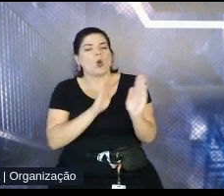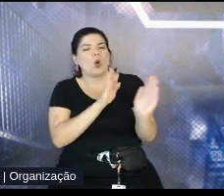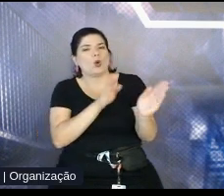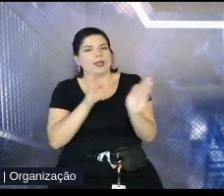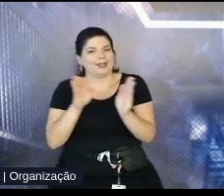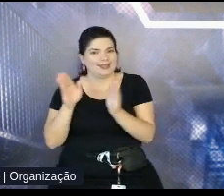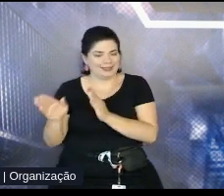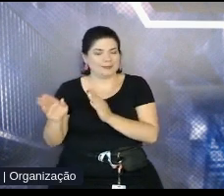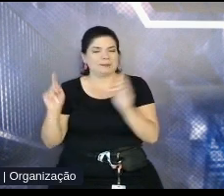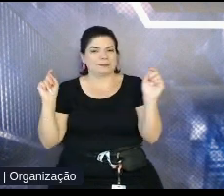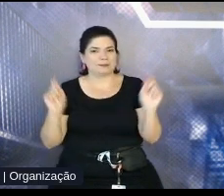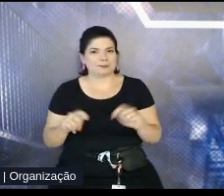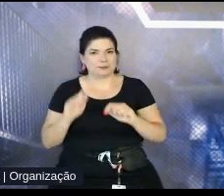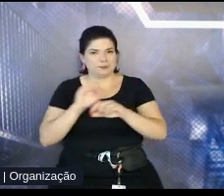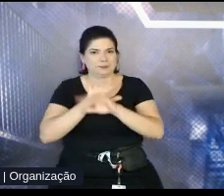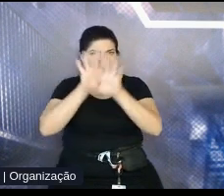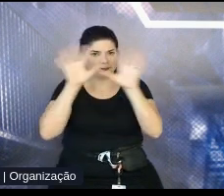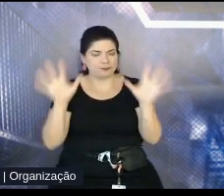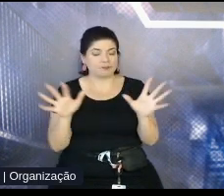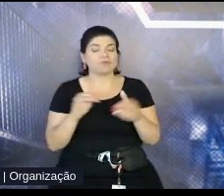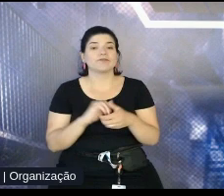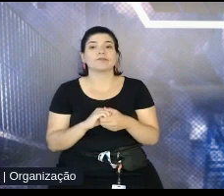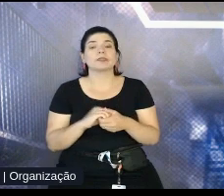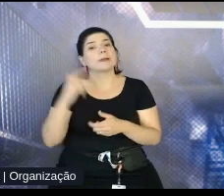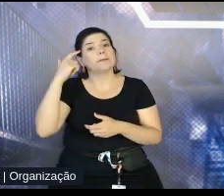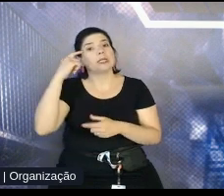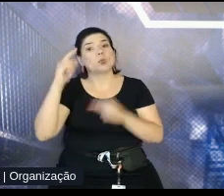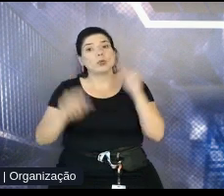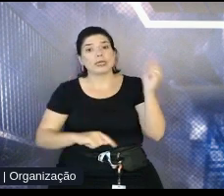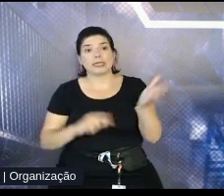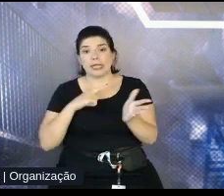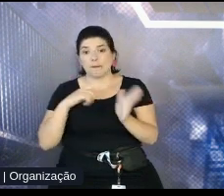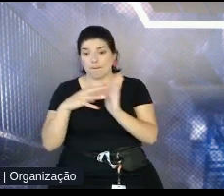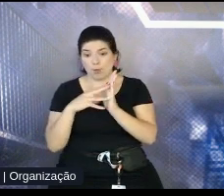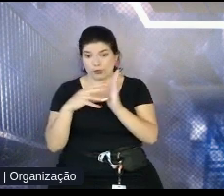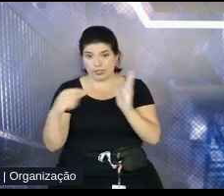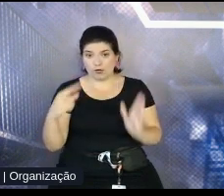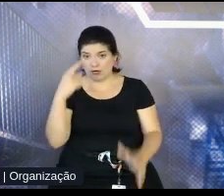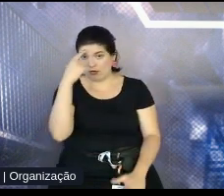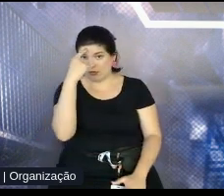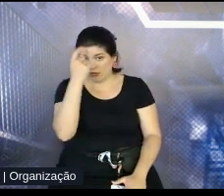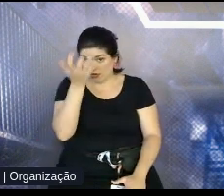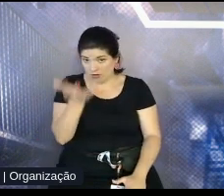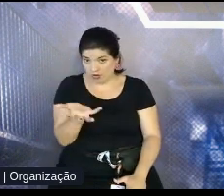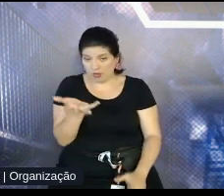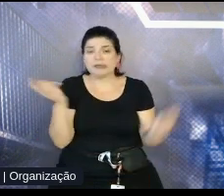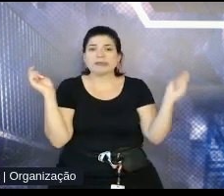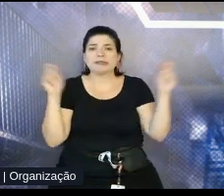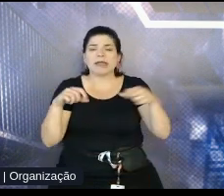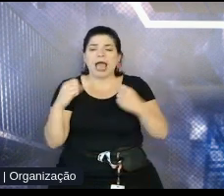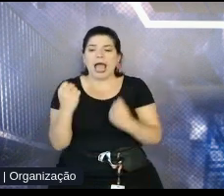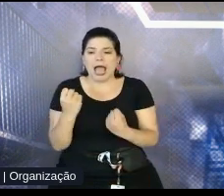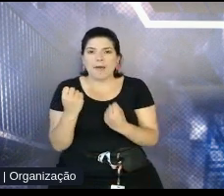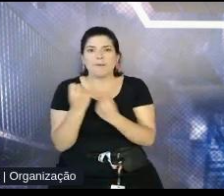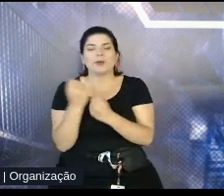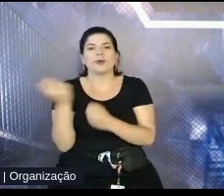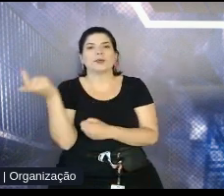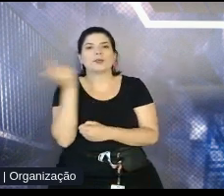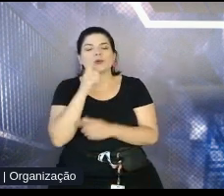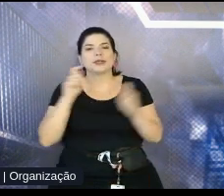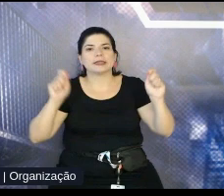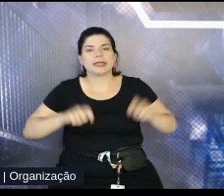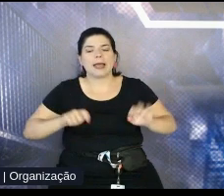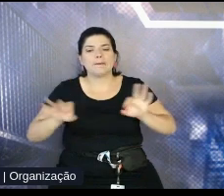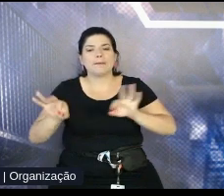E aí, o que é que a gente pensa? Como modelos de inteligência artificial podem apoiar nessa auditoria de